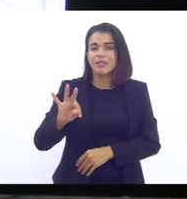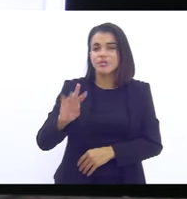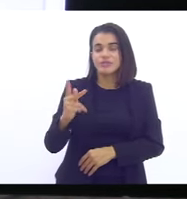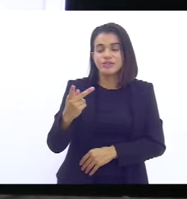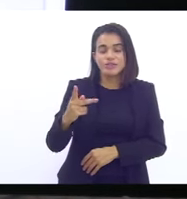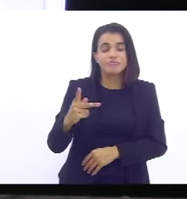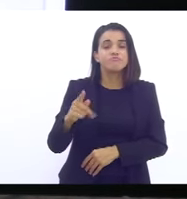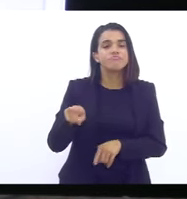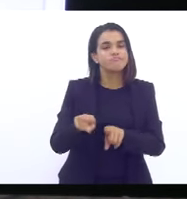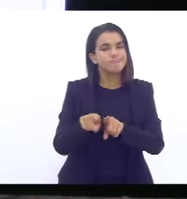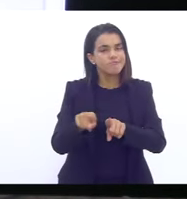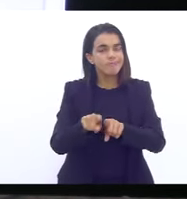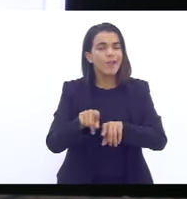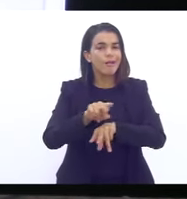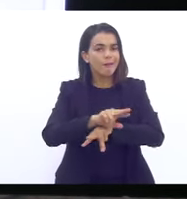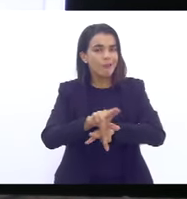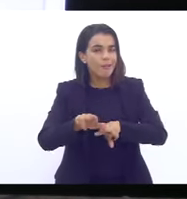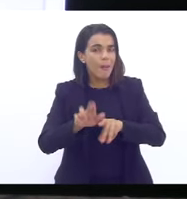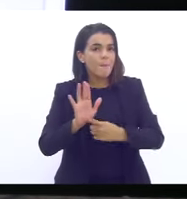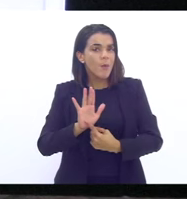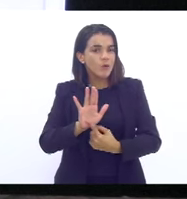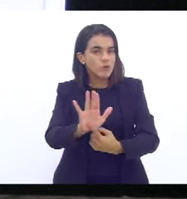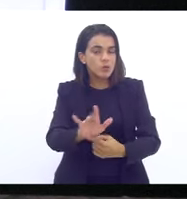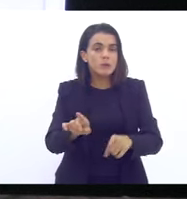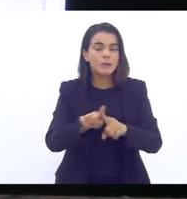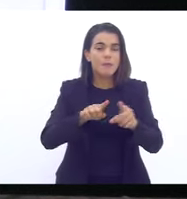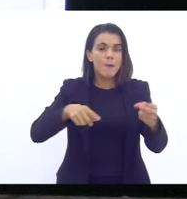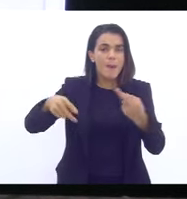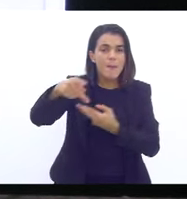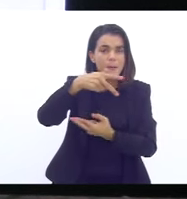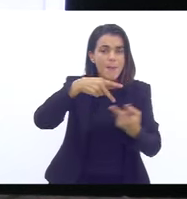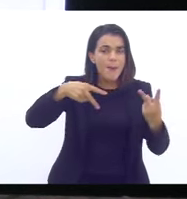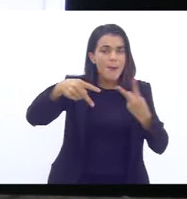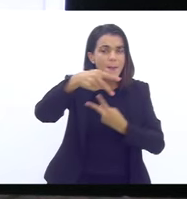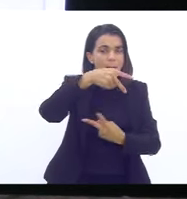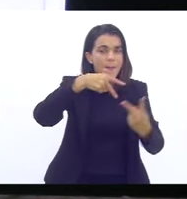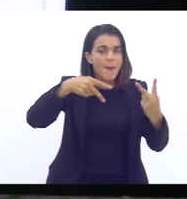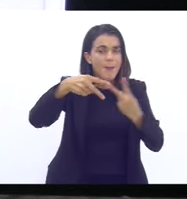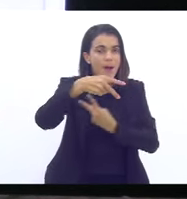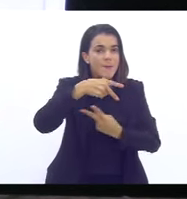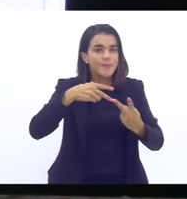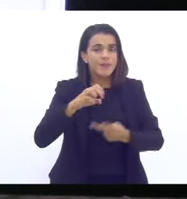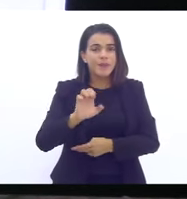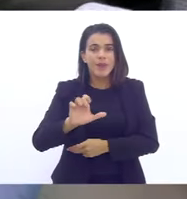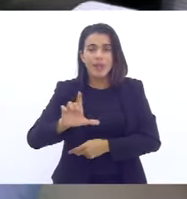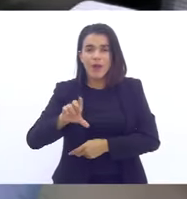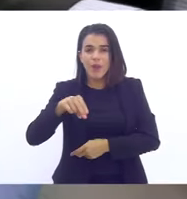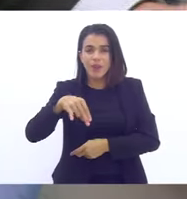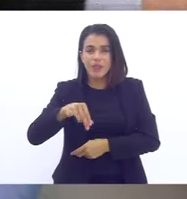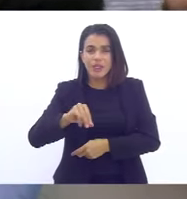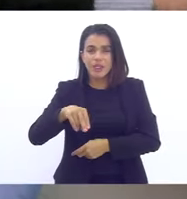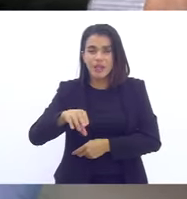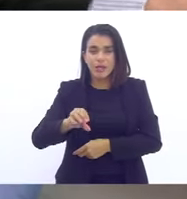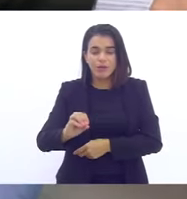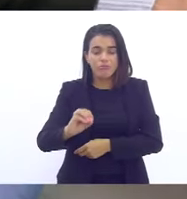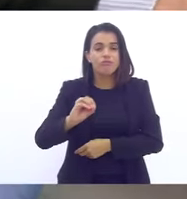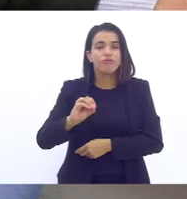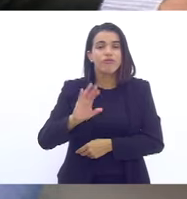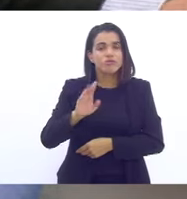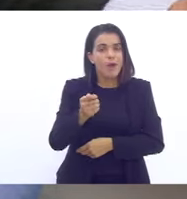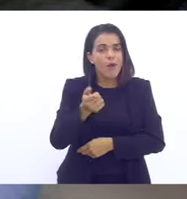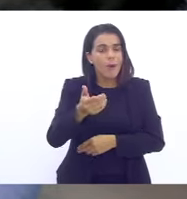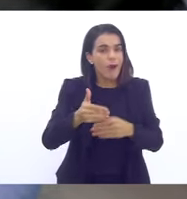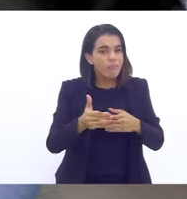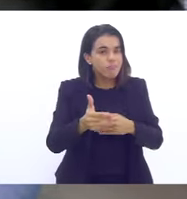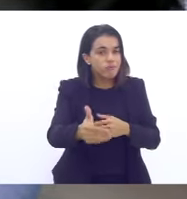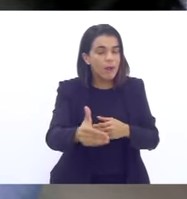uma apresentação mostrando que o El Niño está chegando e que as concessionárias precisam estar preparadas para poder lidarem com essa situação. E elas